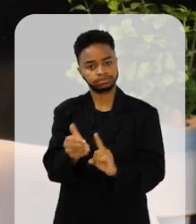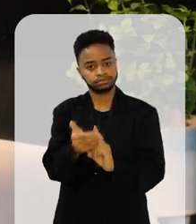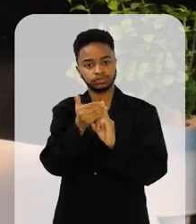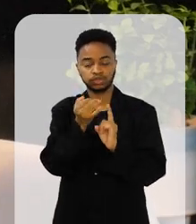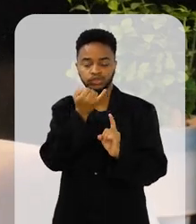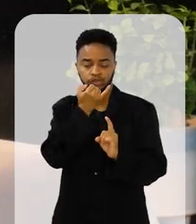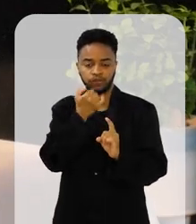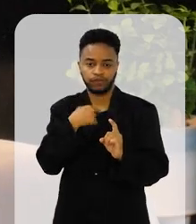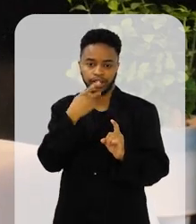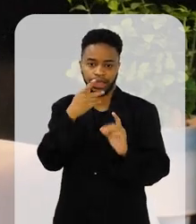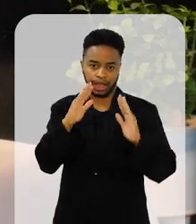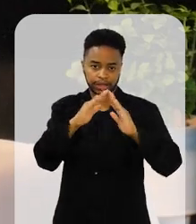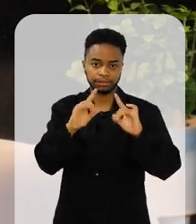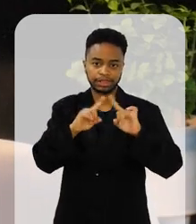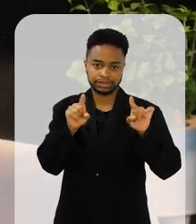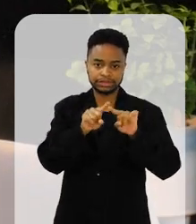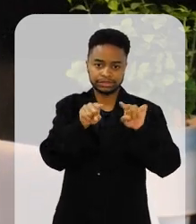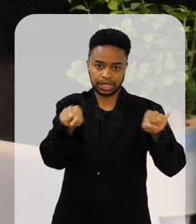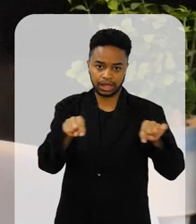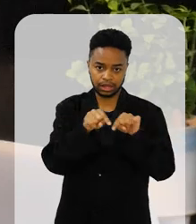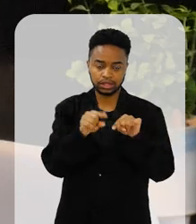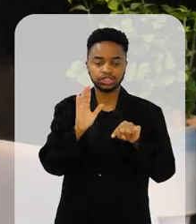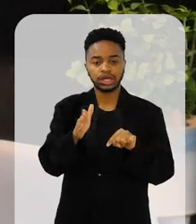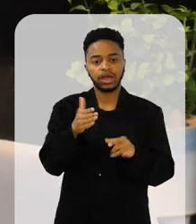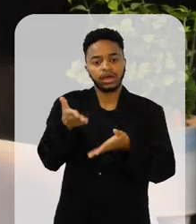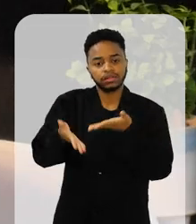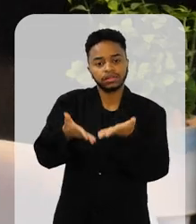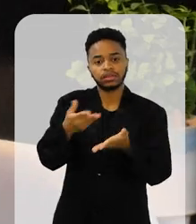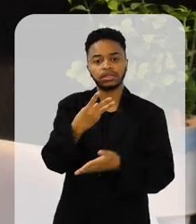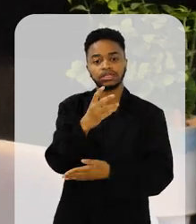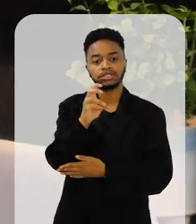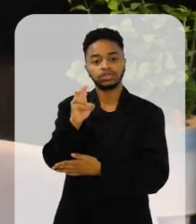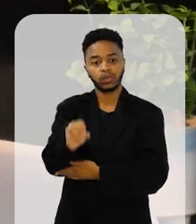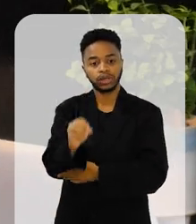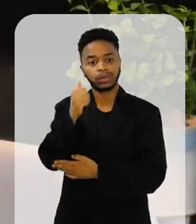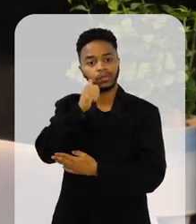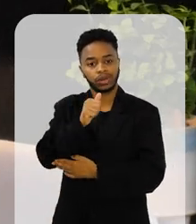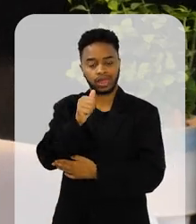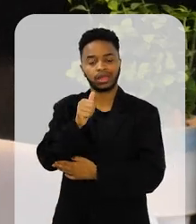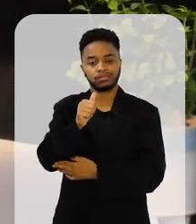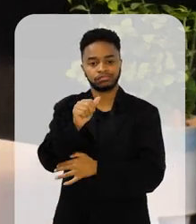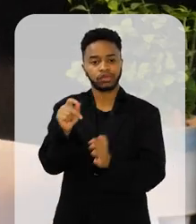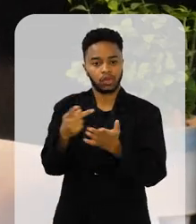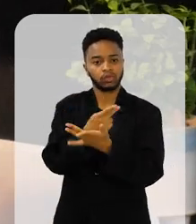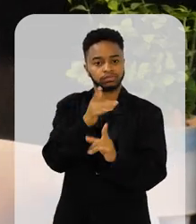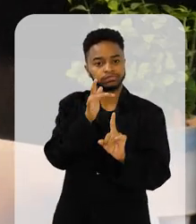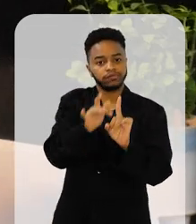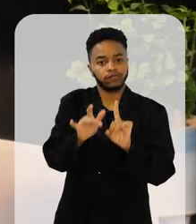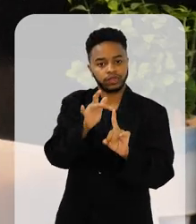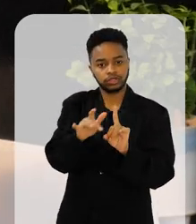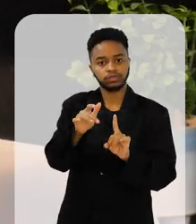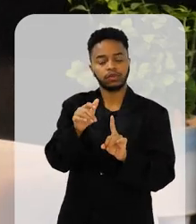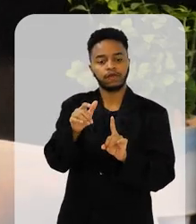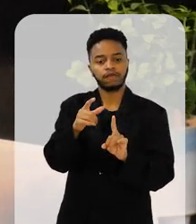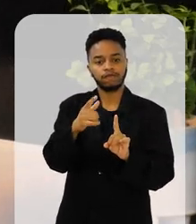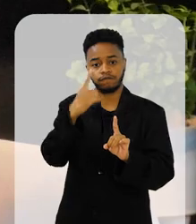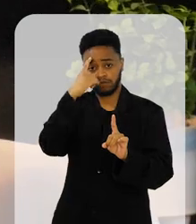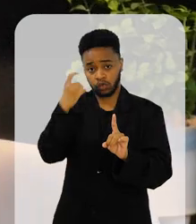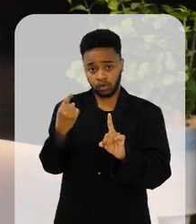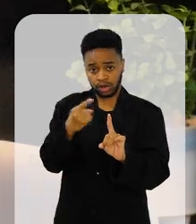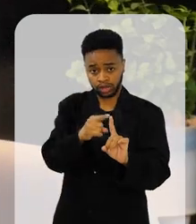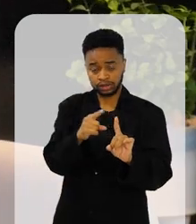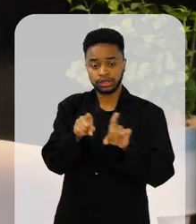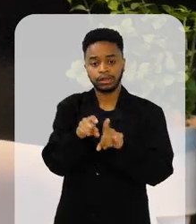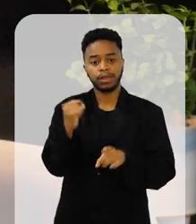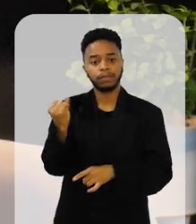sala, me perdoe, que já atendeu mais de 350 mulheres vítimas, né, de violência. E é importante